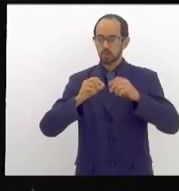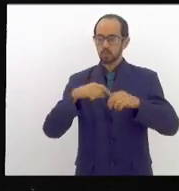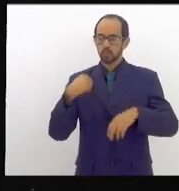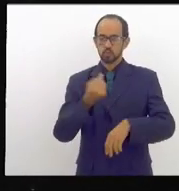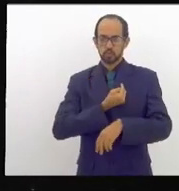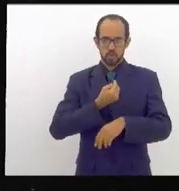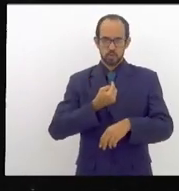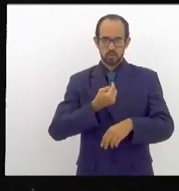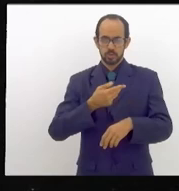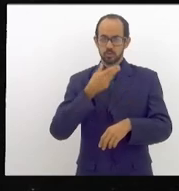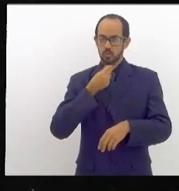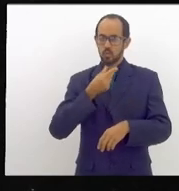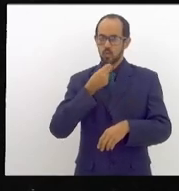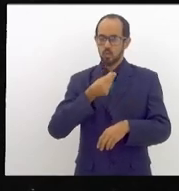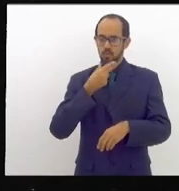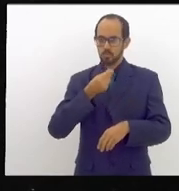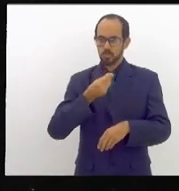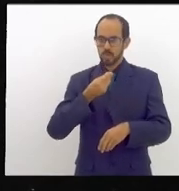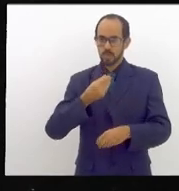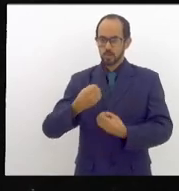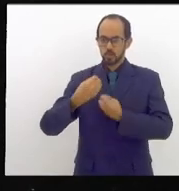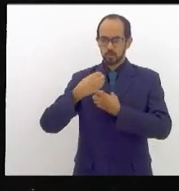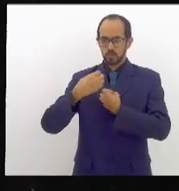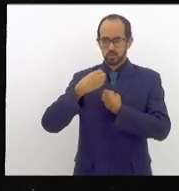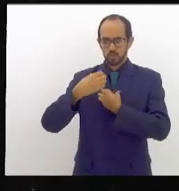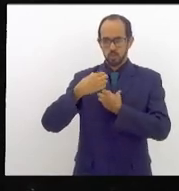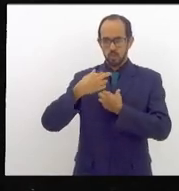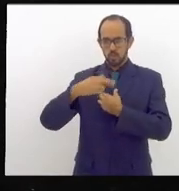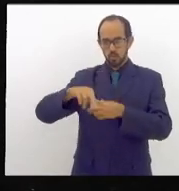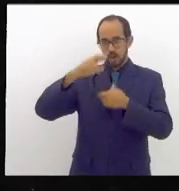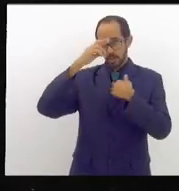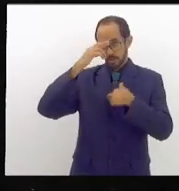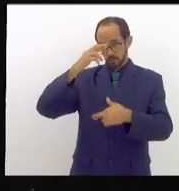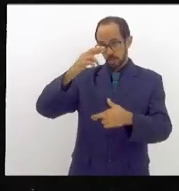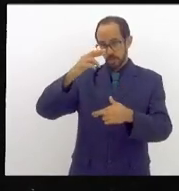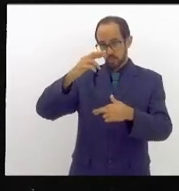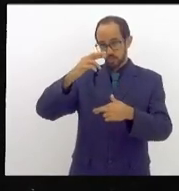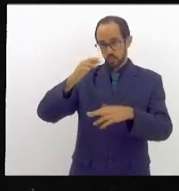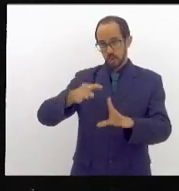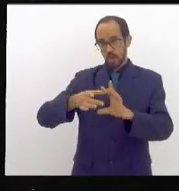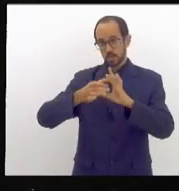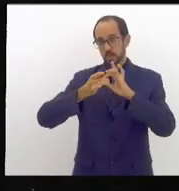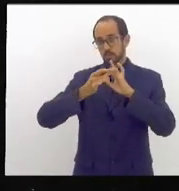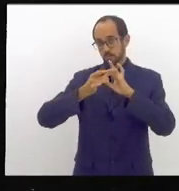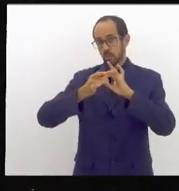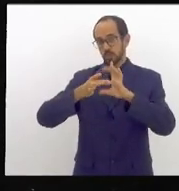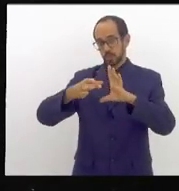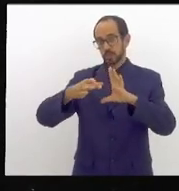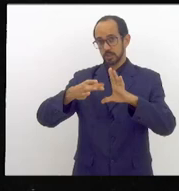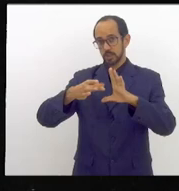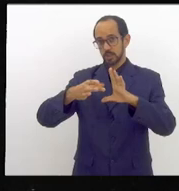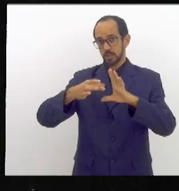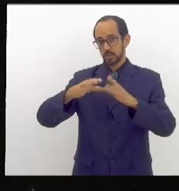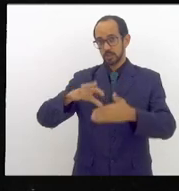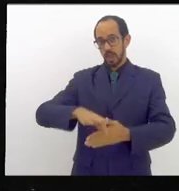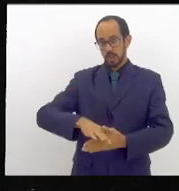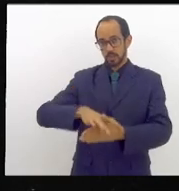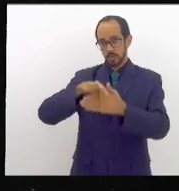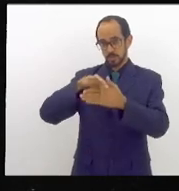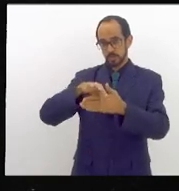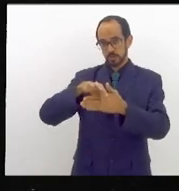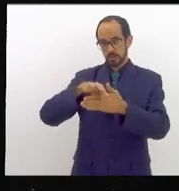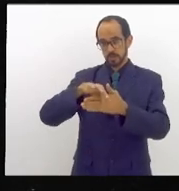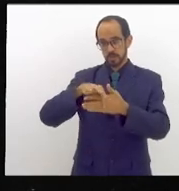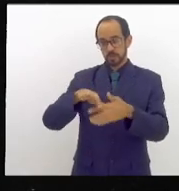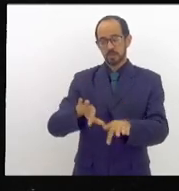nos ensina nos ensinou o que é respeito o que é democracia O que é ser líder e o que